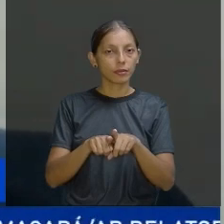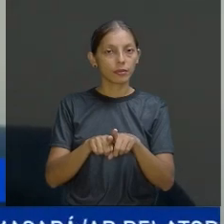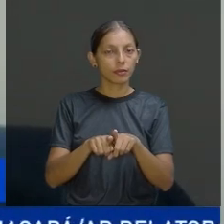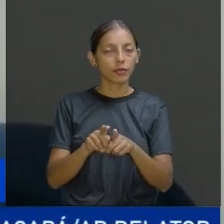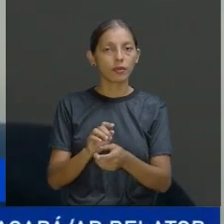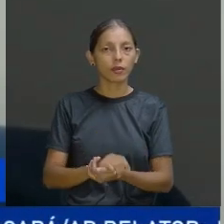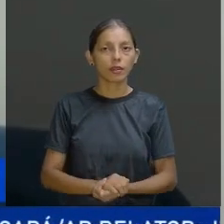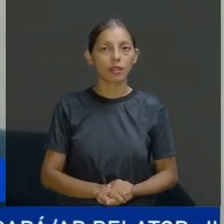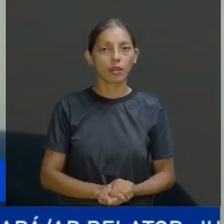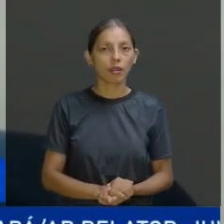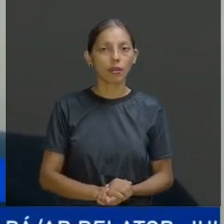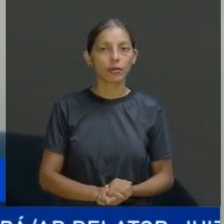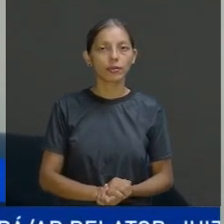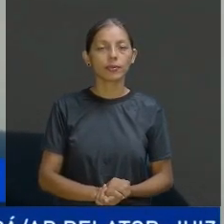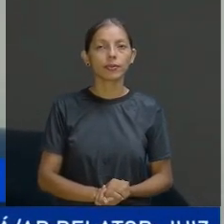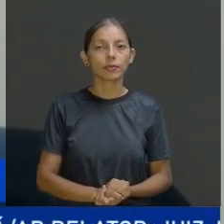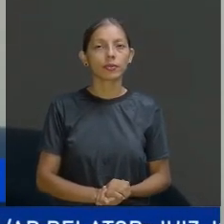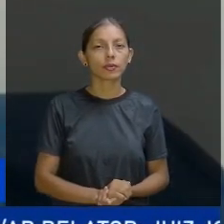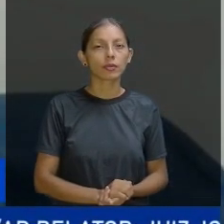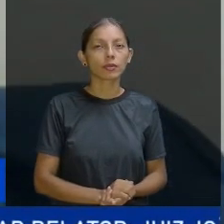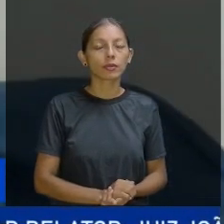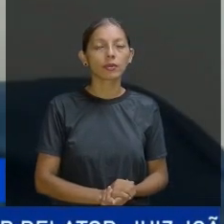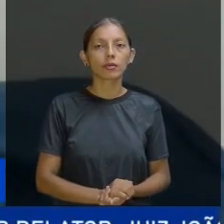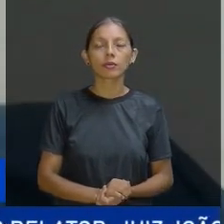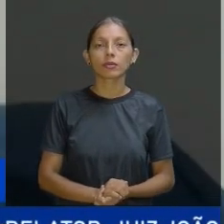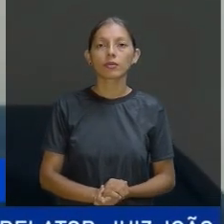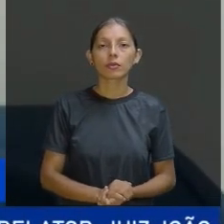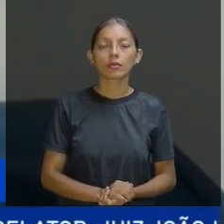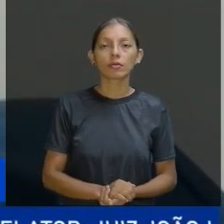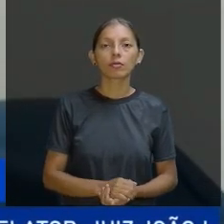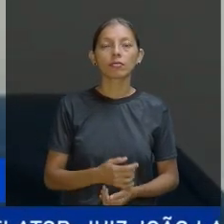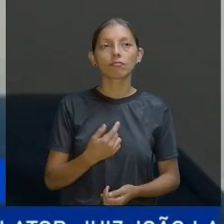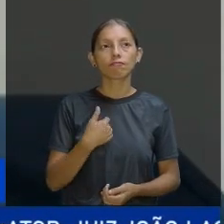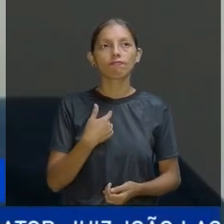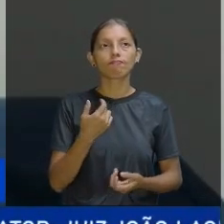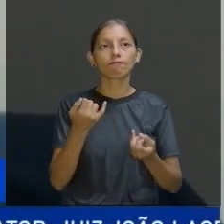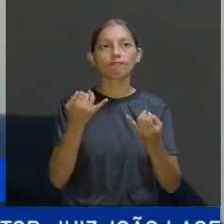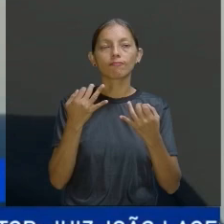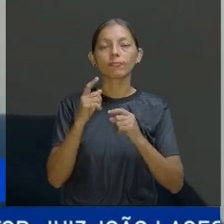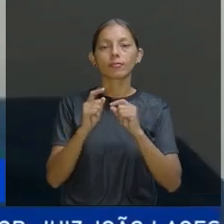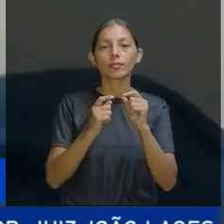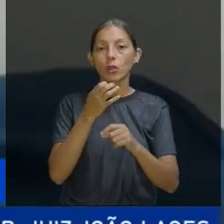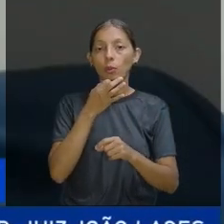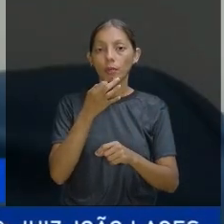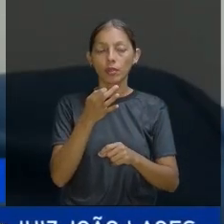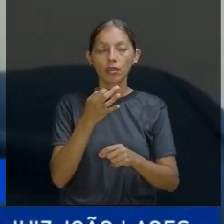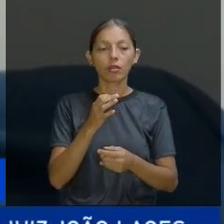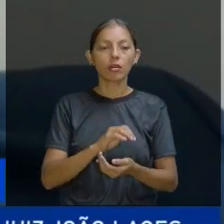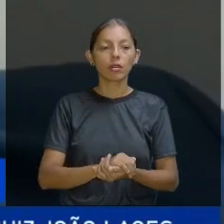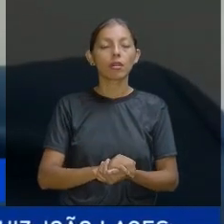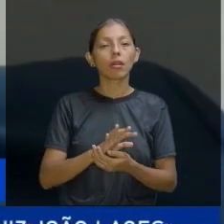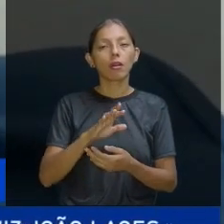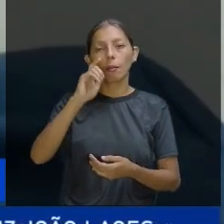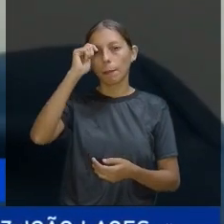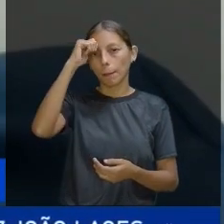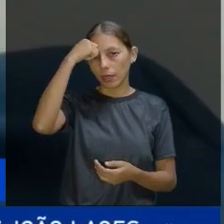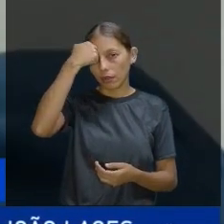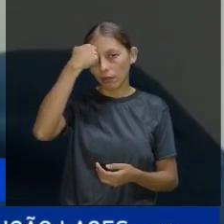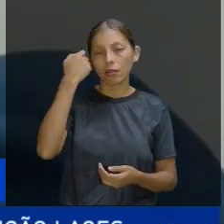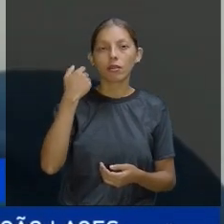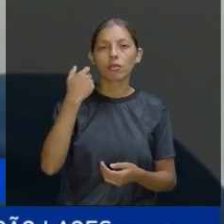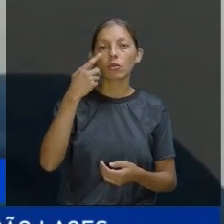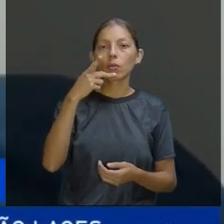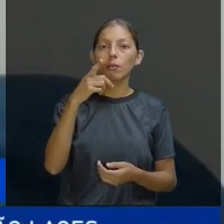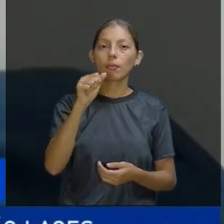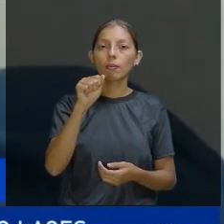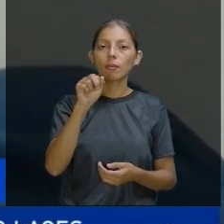não só, quero fazer aqui uma manifestação, não só ao preto e pardo, mas também ao povo indígena. Eu acho que merece também uma